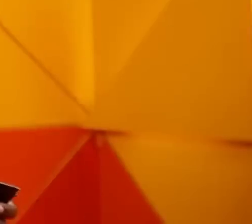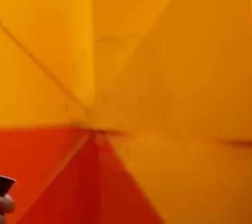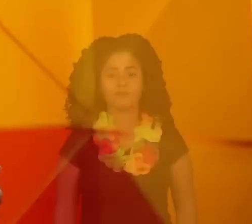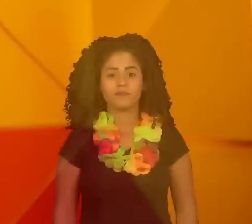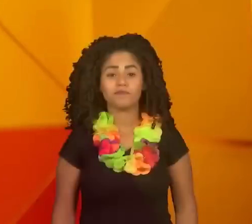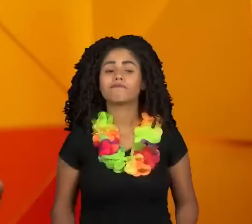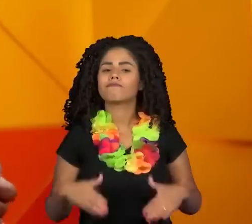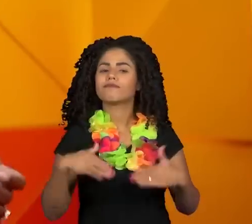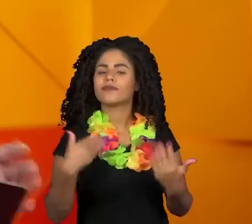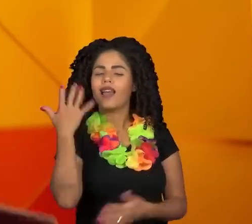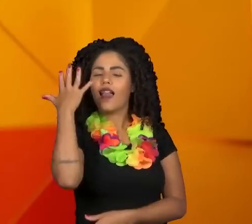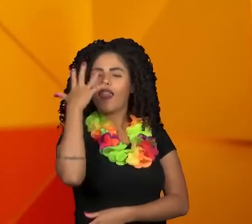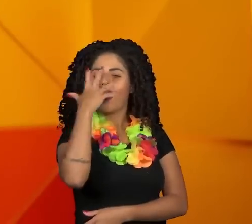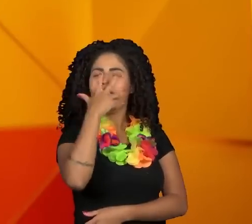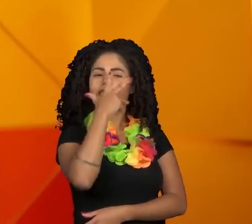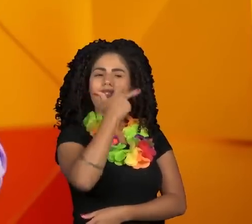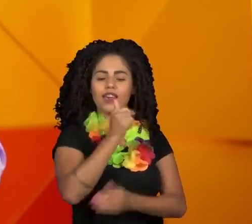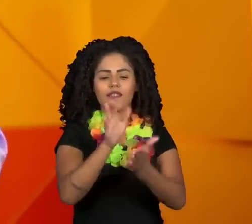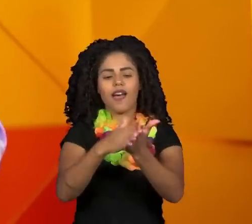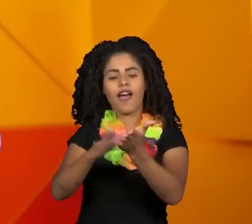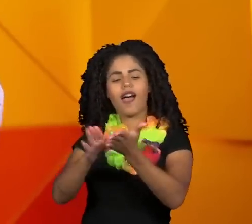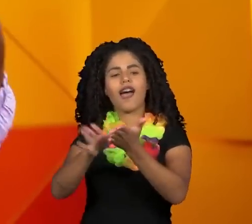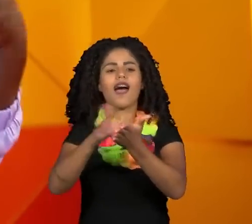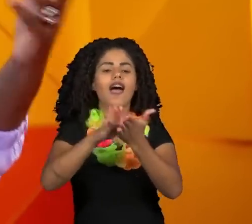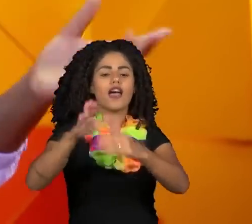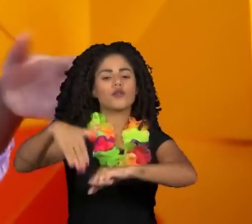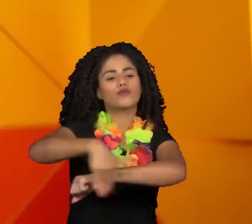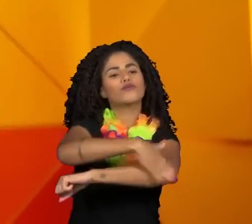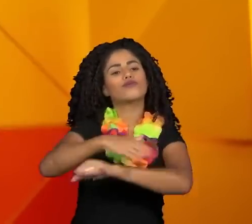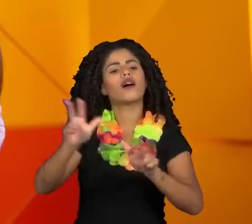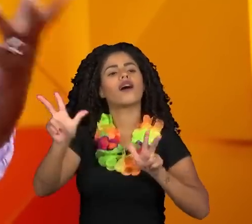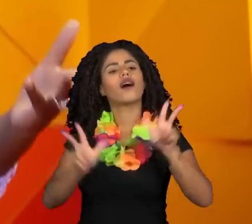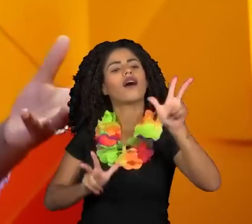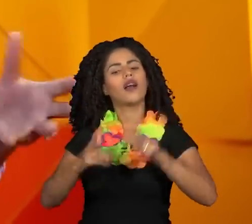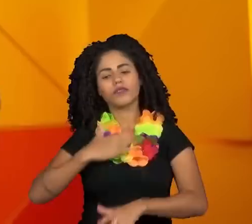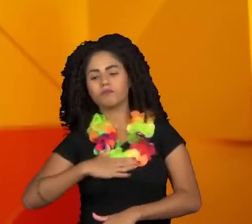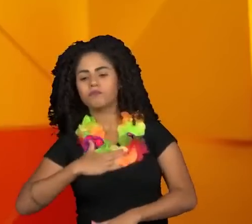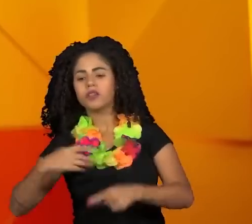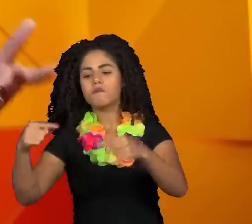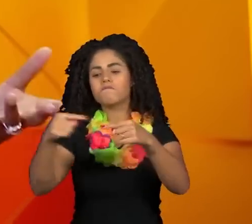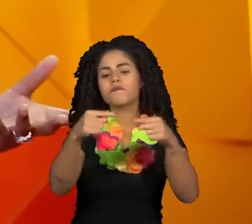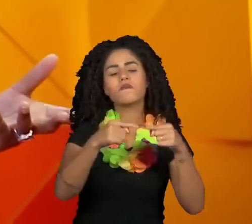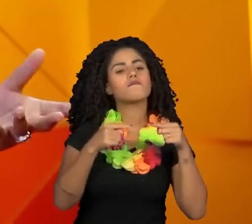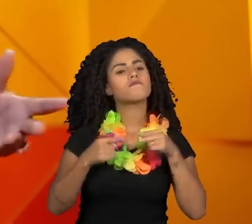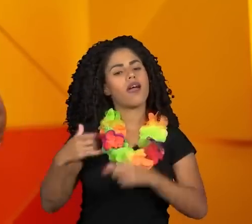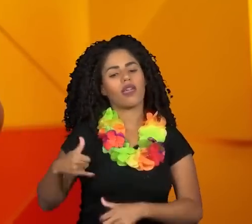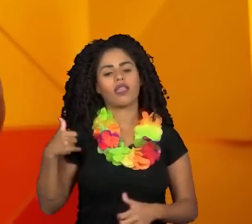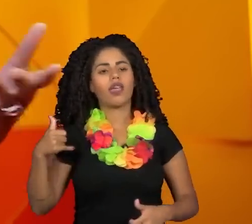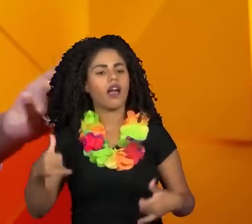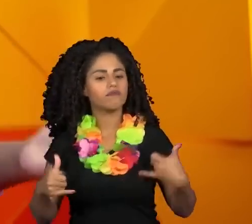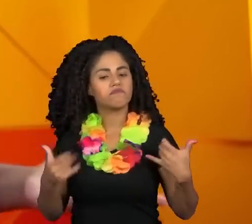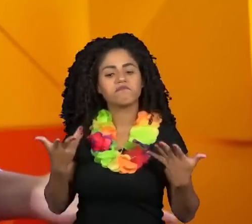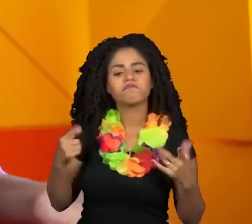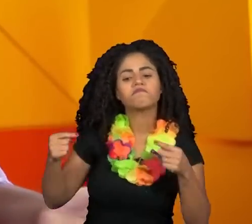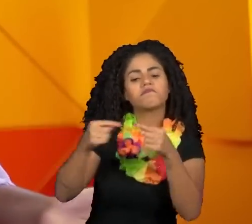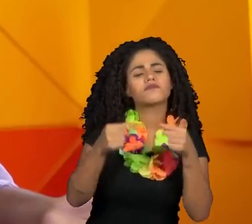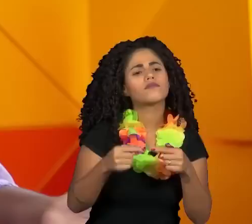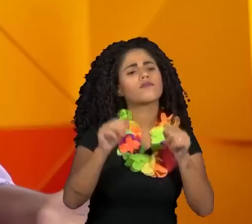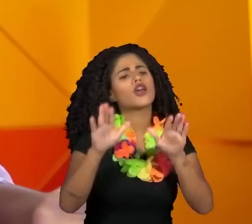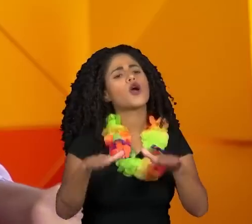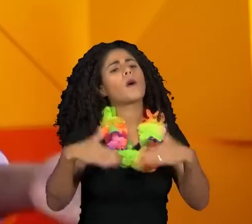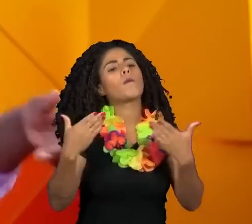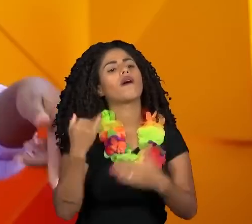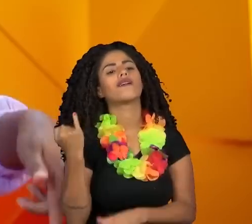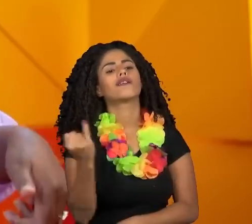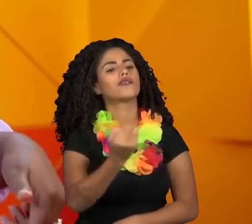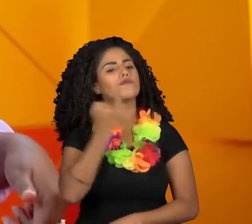Essa é a beleza do Carnaval de Rua de São Paulo, bloco para todos os gostos, idades e escolhas, né? Tiago, qual que é a importância do